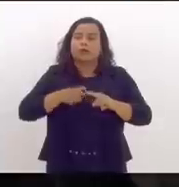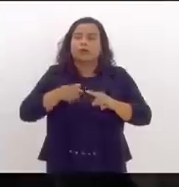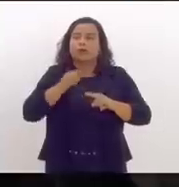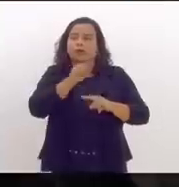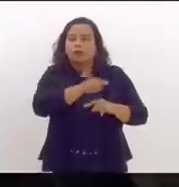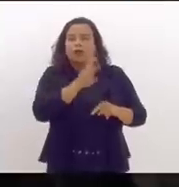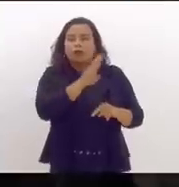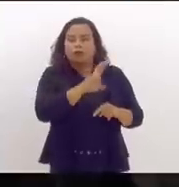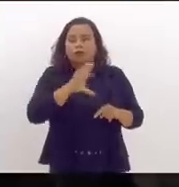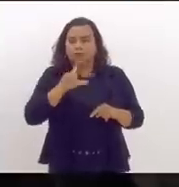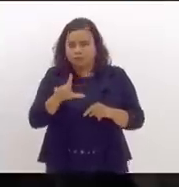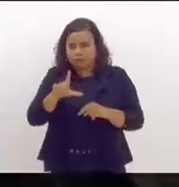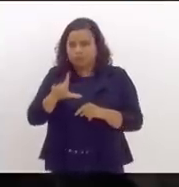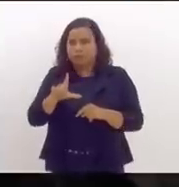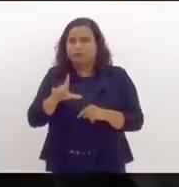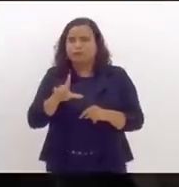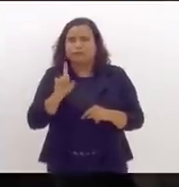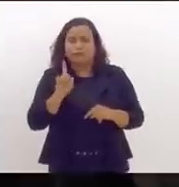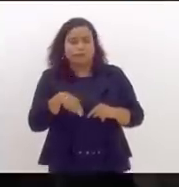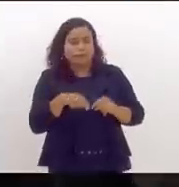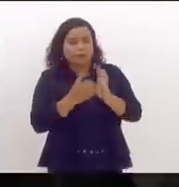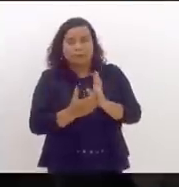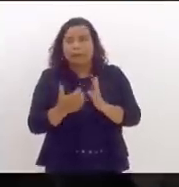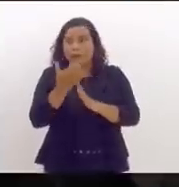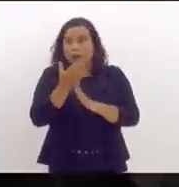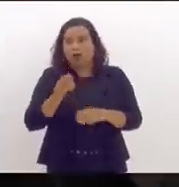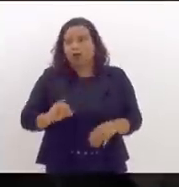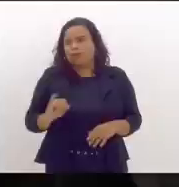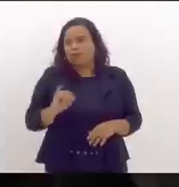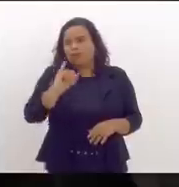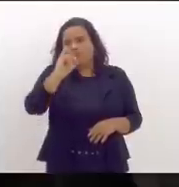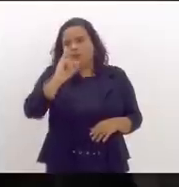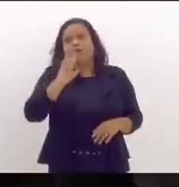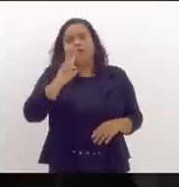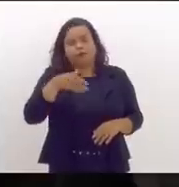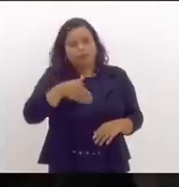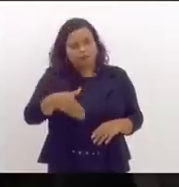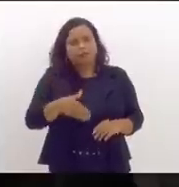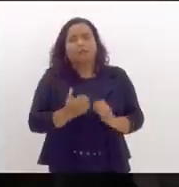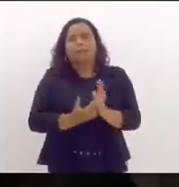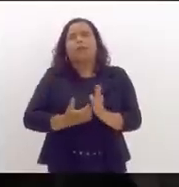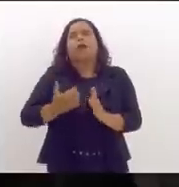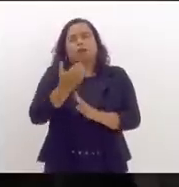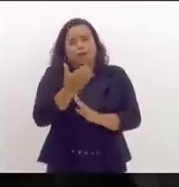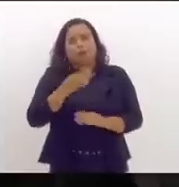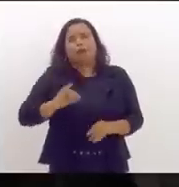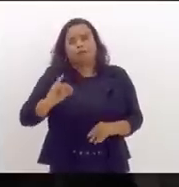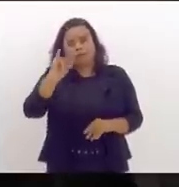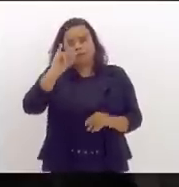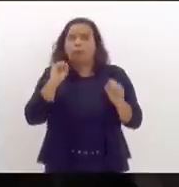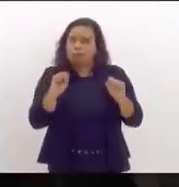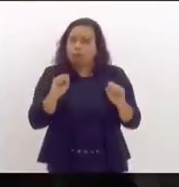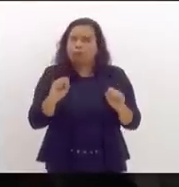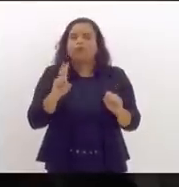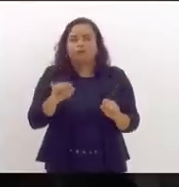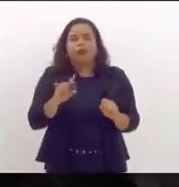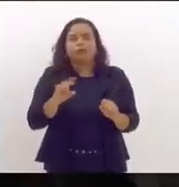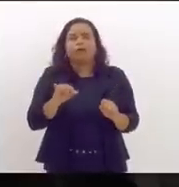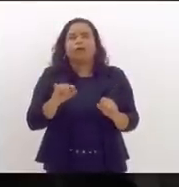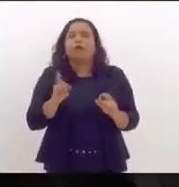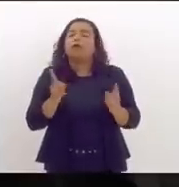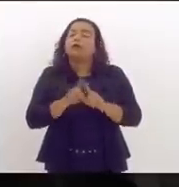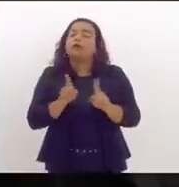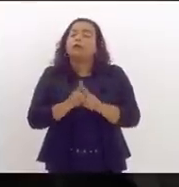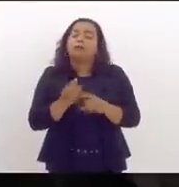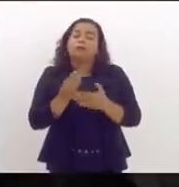líquida foi maior que a inflação será maior que a inflação provávelmente dar